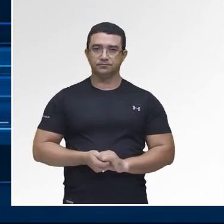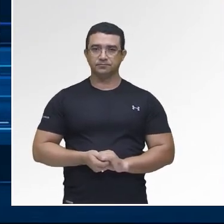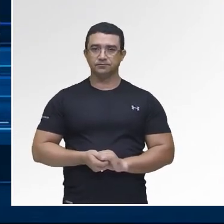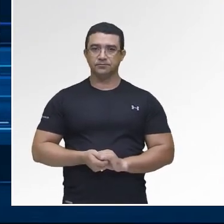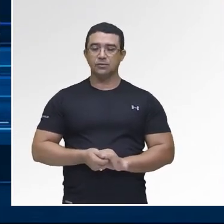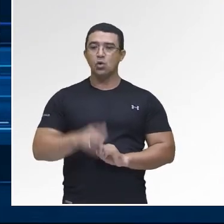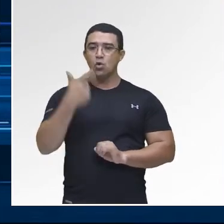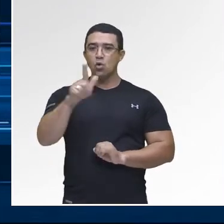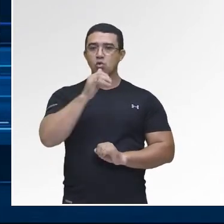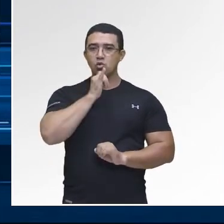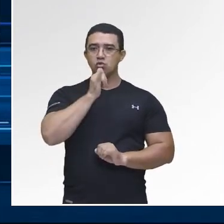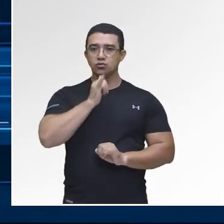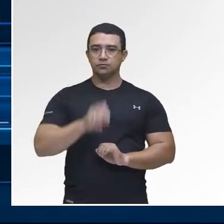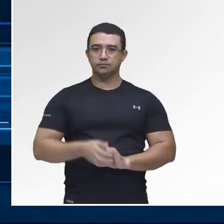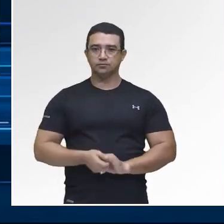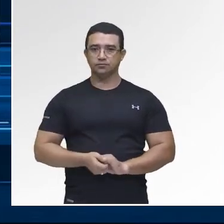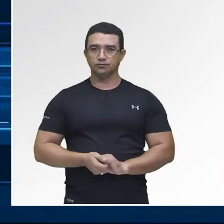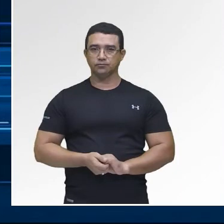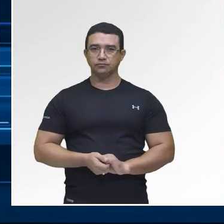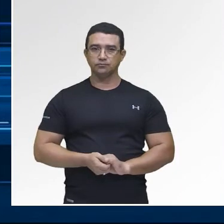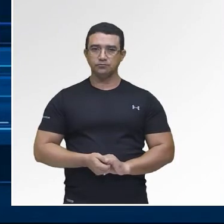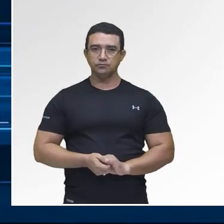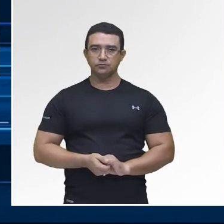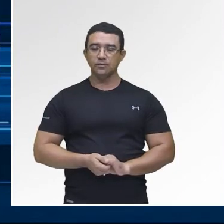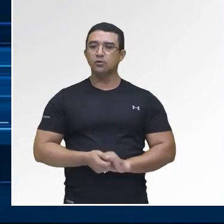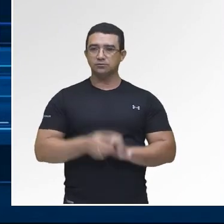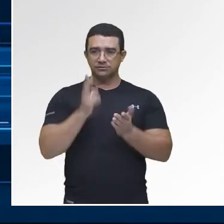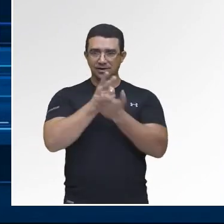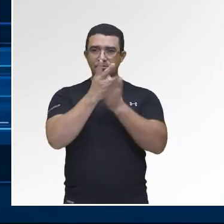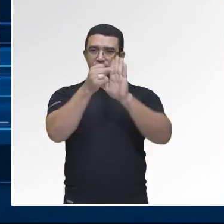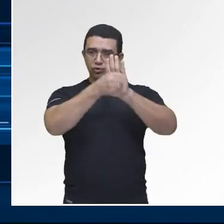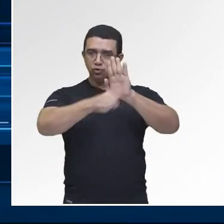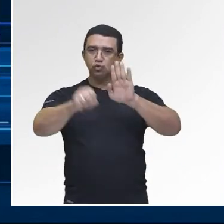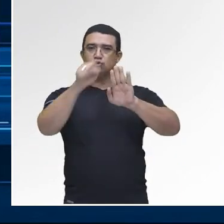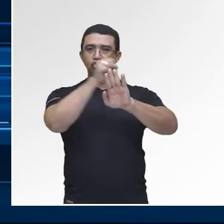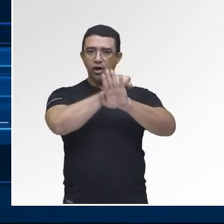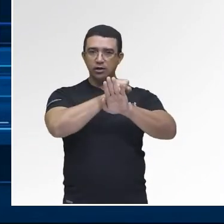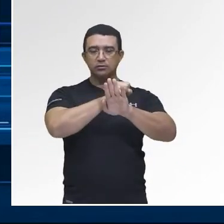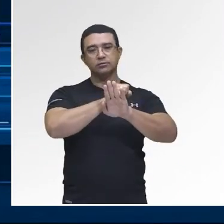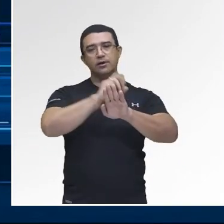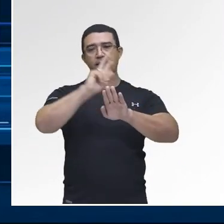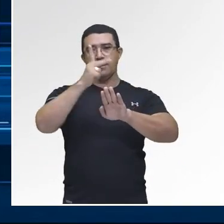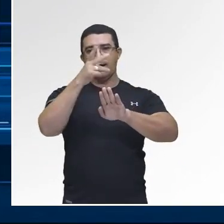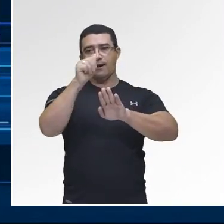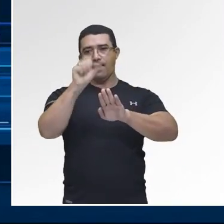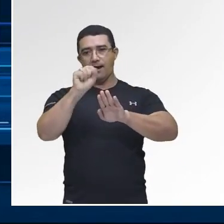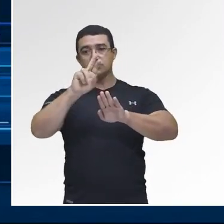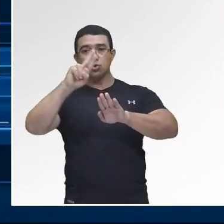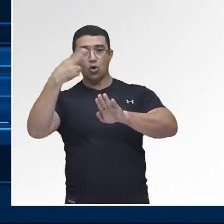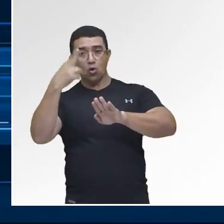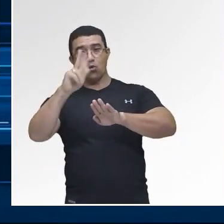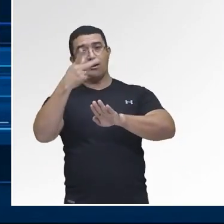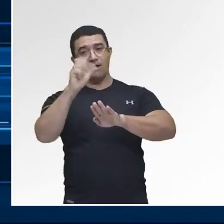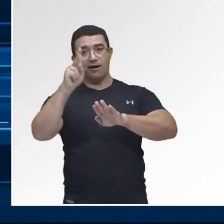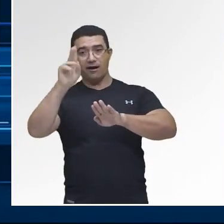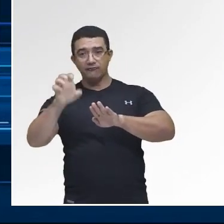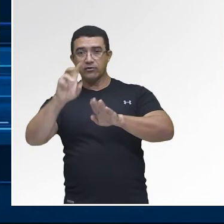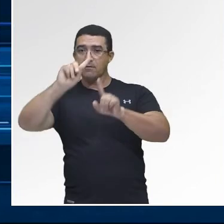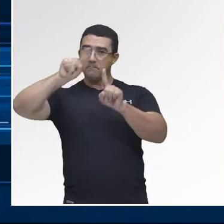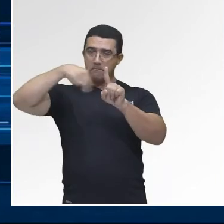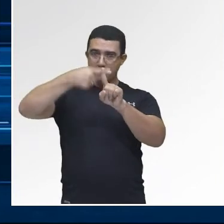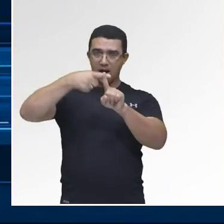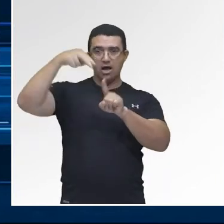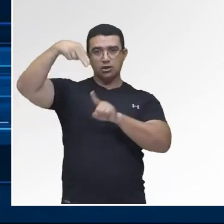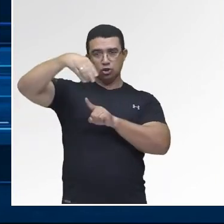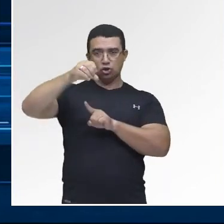exemplo. Continuando, então, com o sujeito, né? O have or has, mais o not, que é o que, de fato, foi